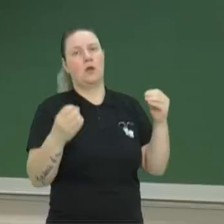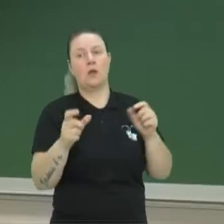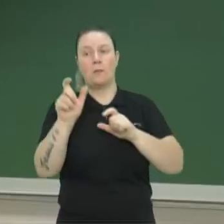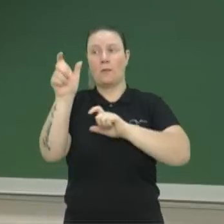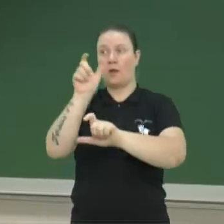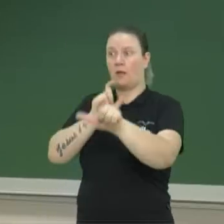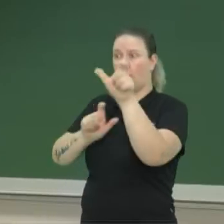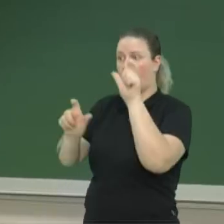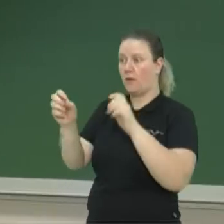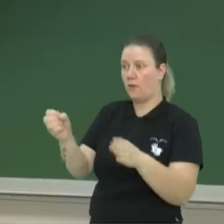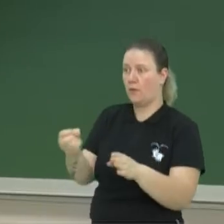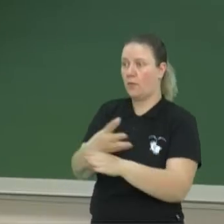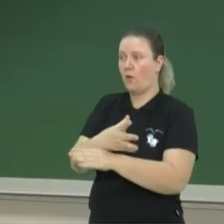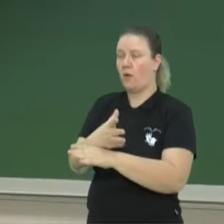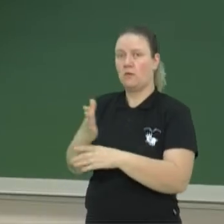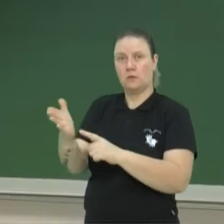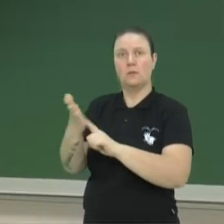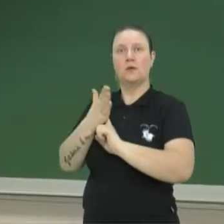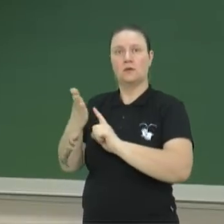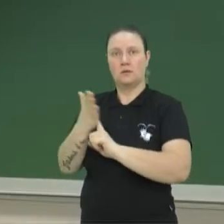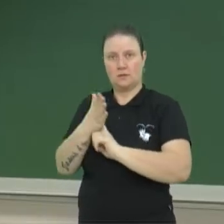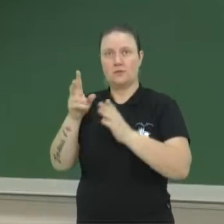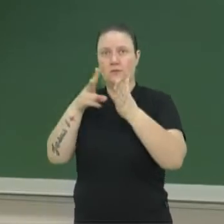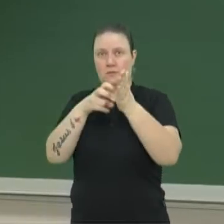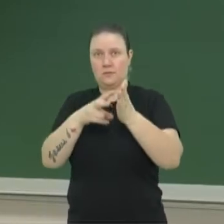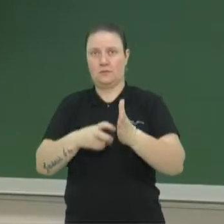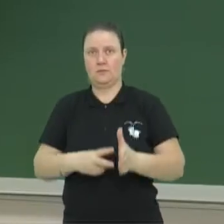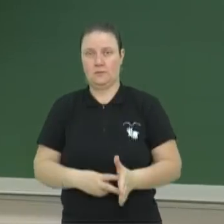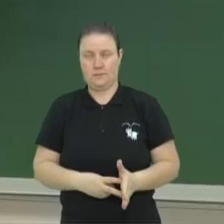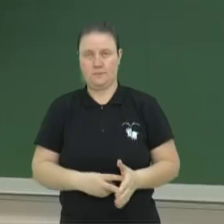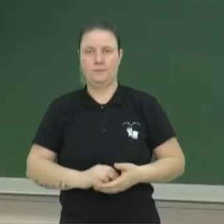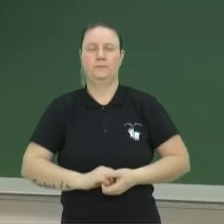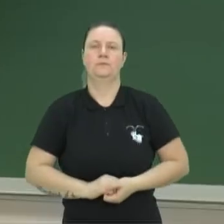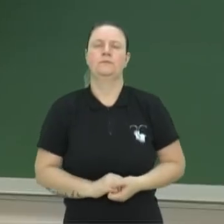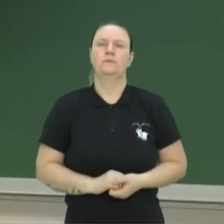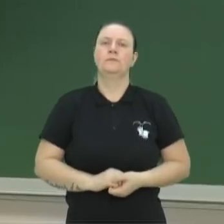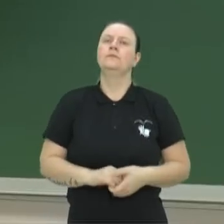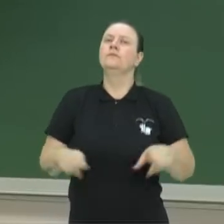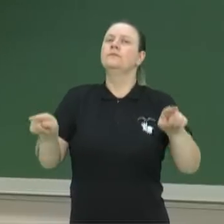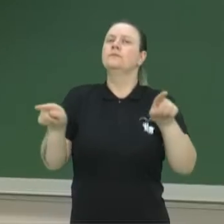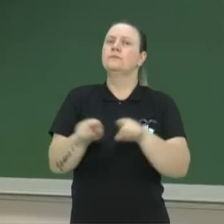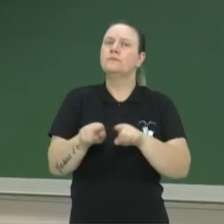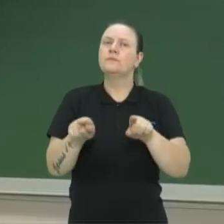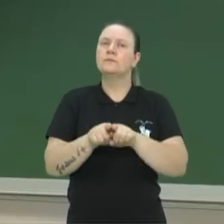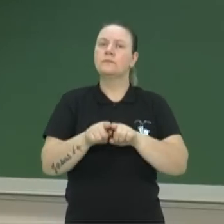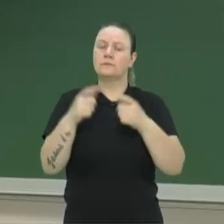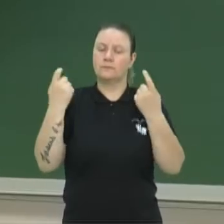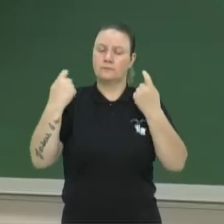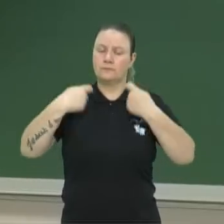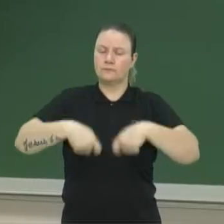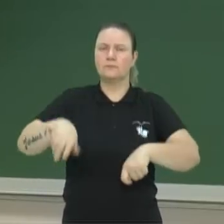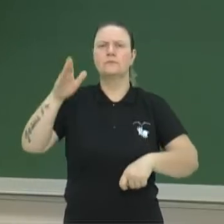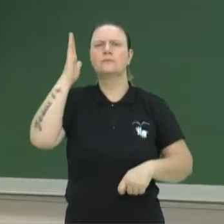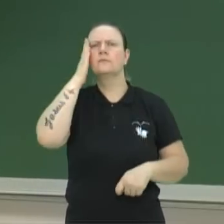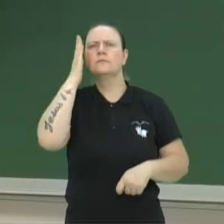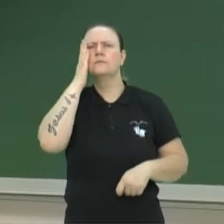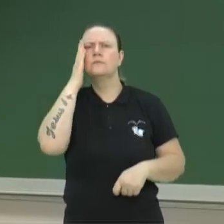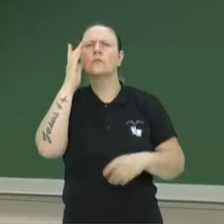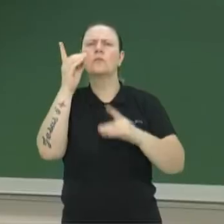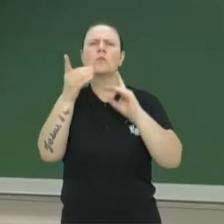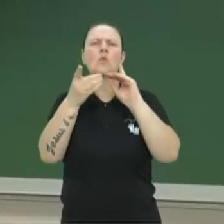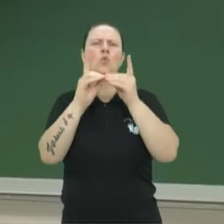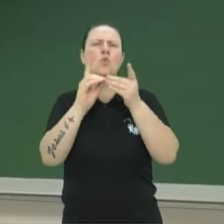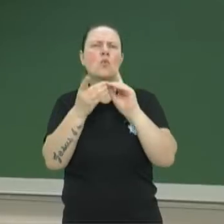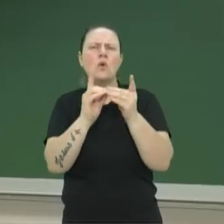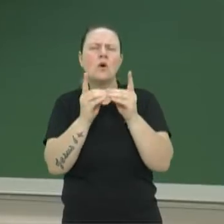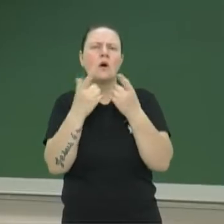nosso vocabulário. Depois a gente fala um pouquinho sobre isso. E também nós temos que saber, né, que essa dinâmica